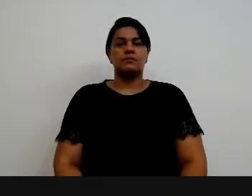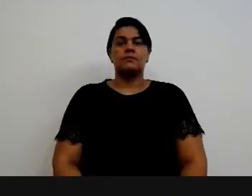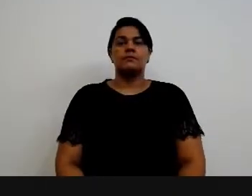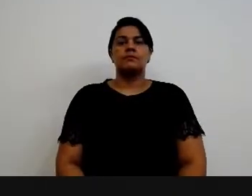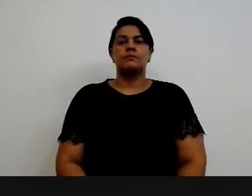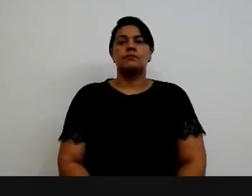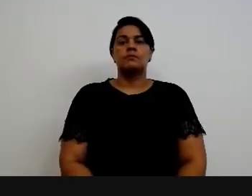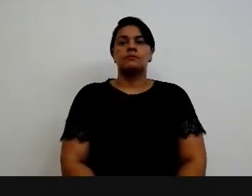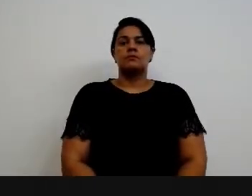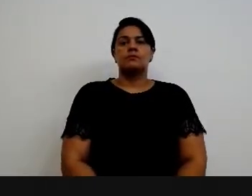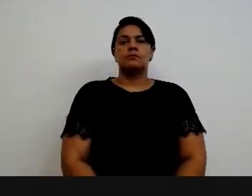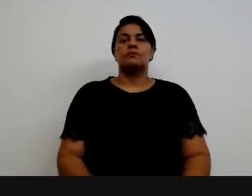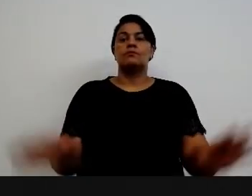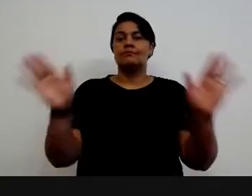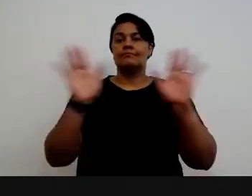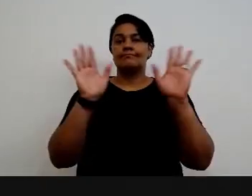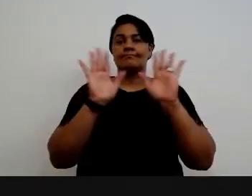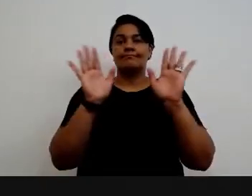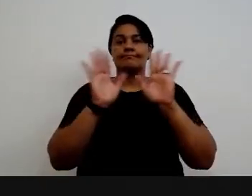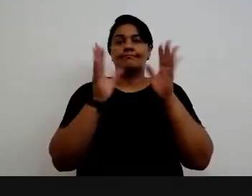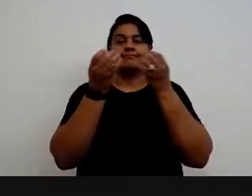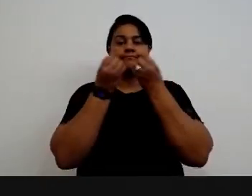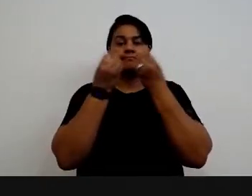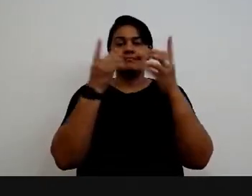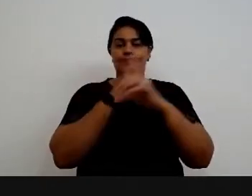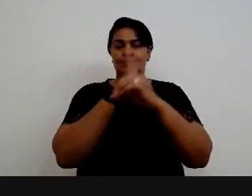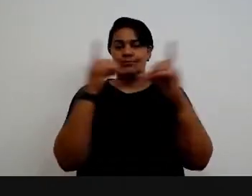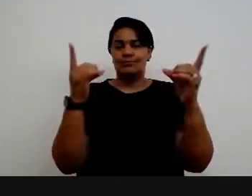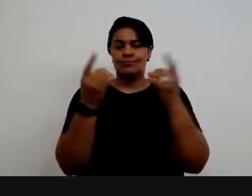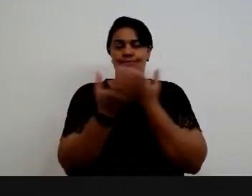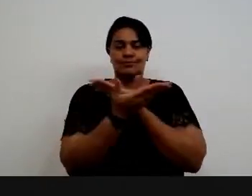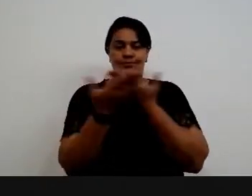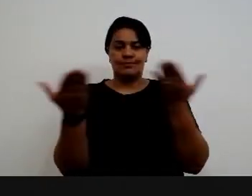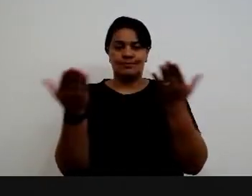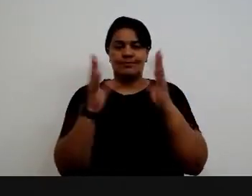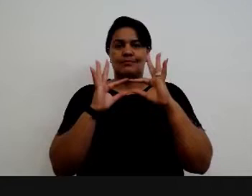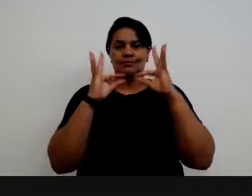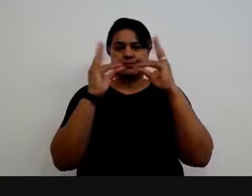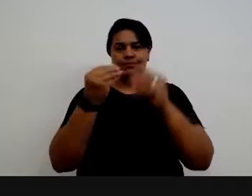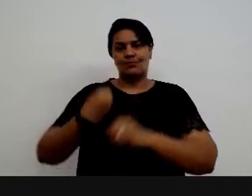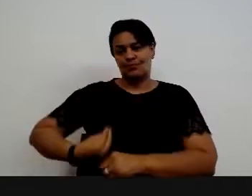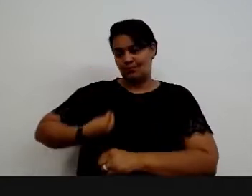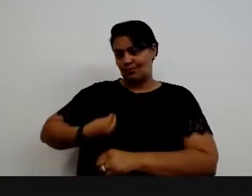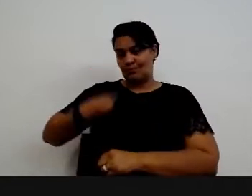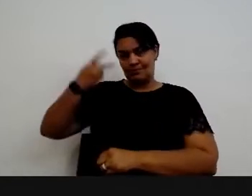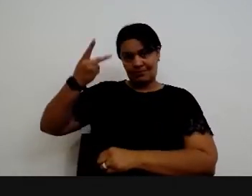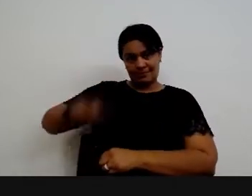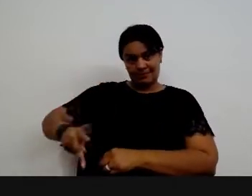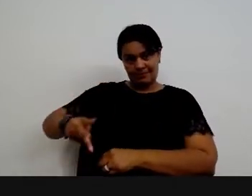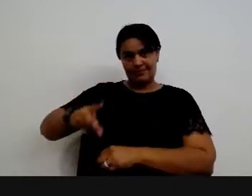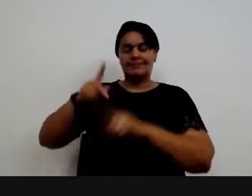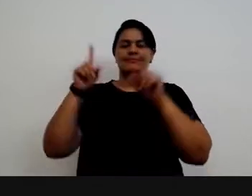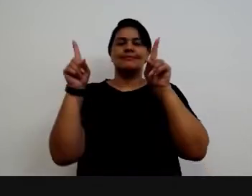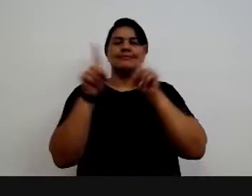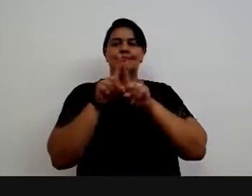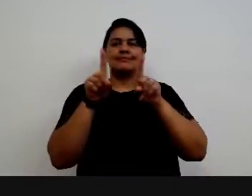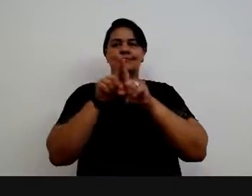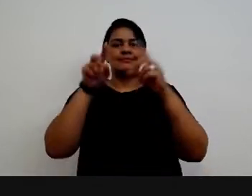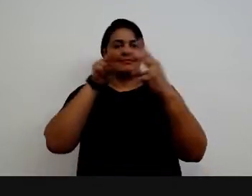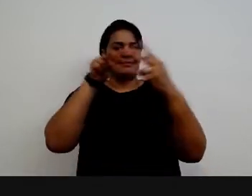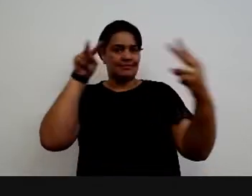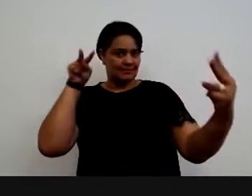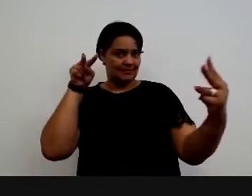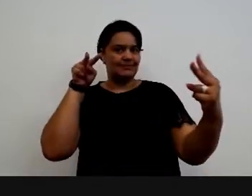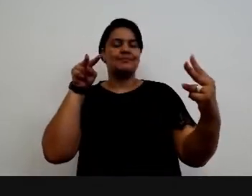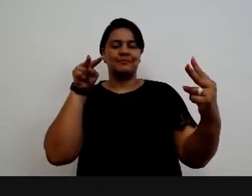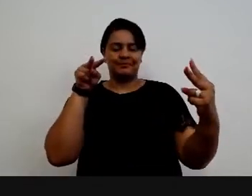dia para todas, todos aqui presentes e aí também, né, online, nos assistindo. É um prazer